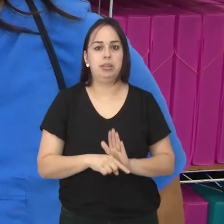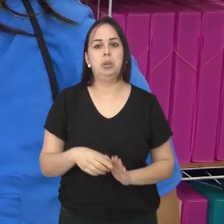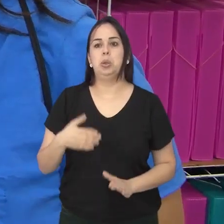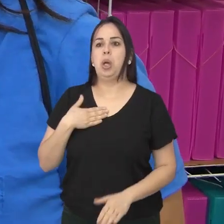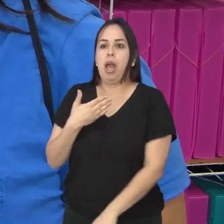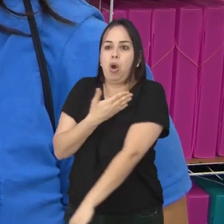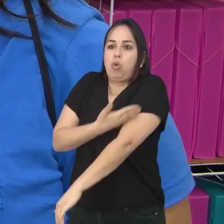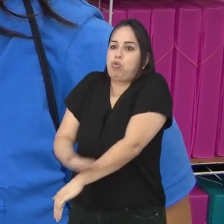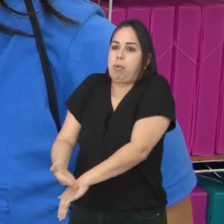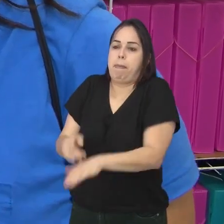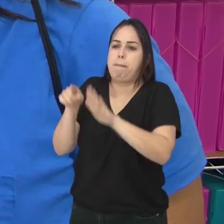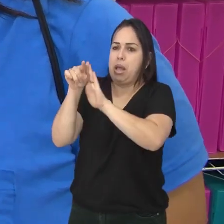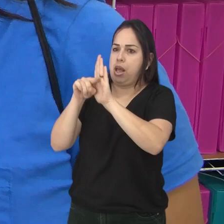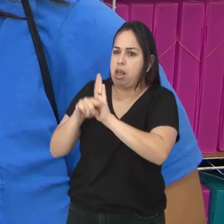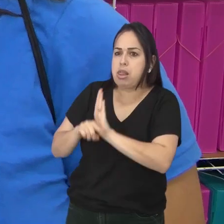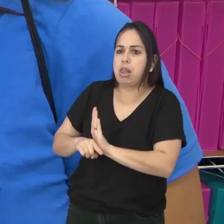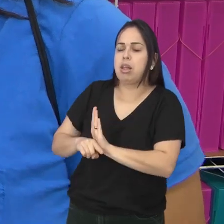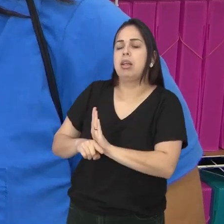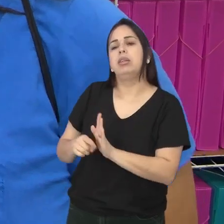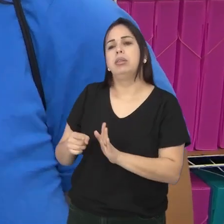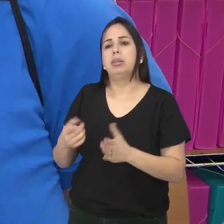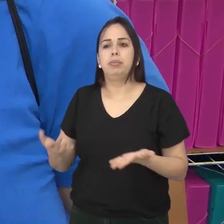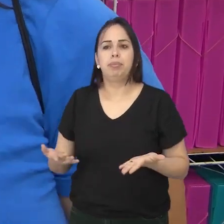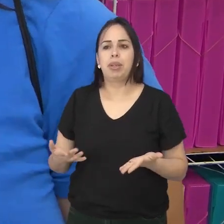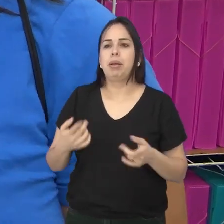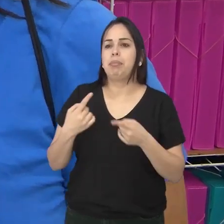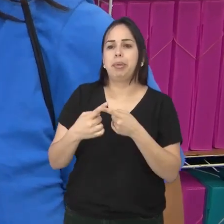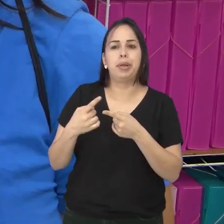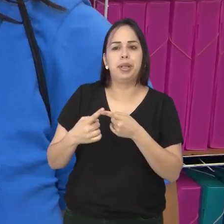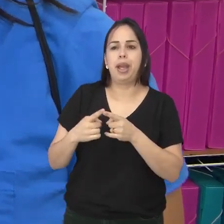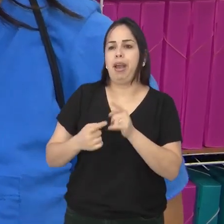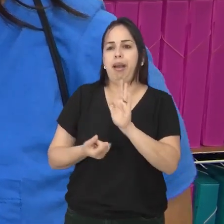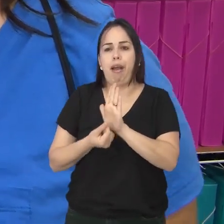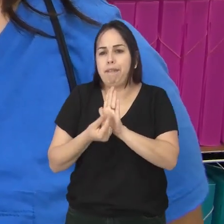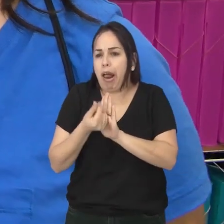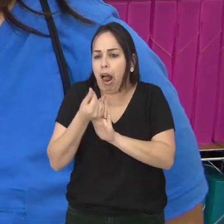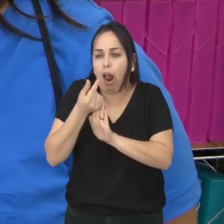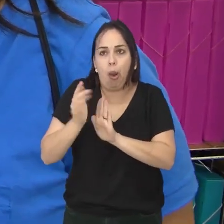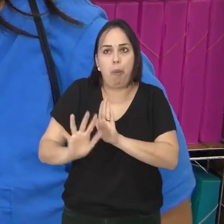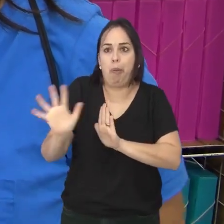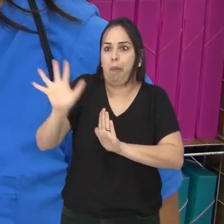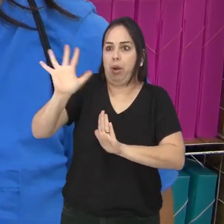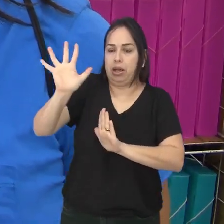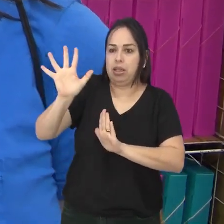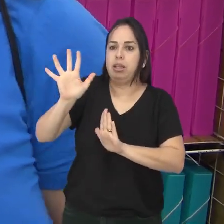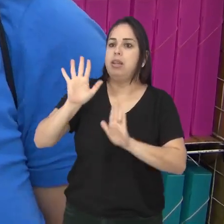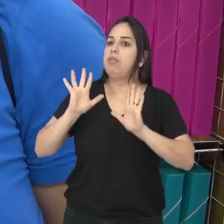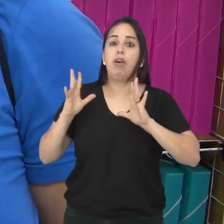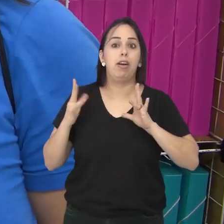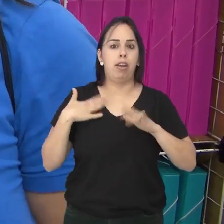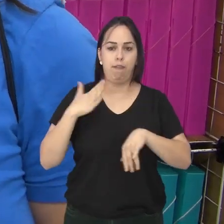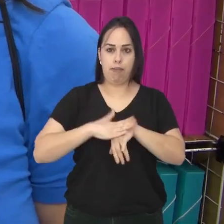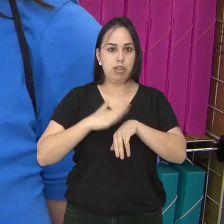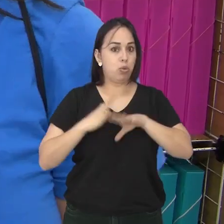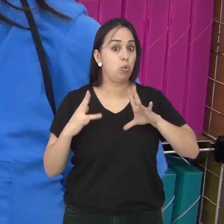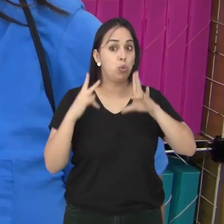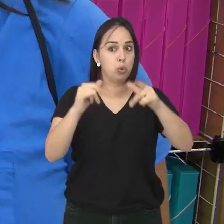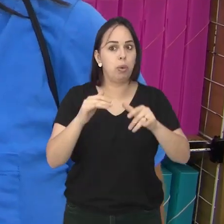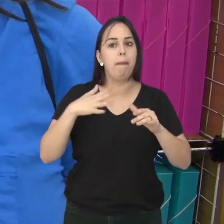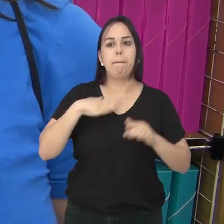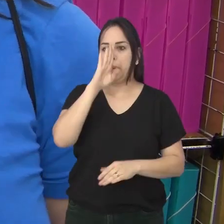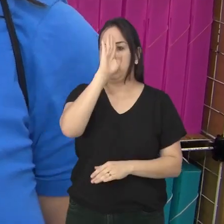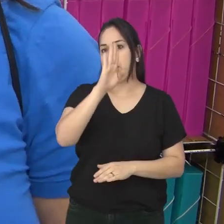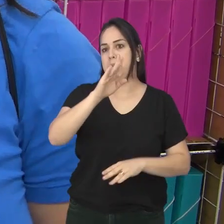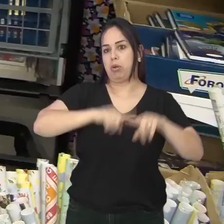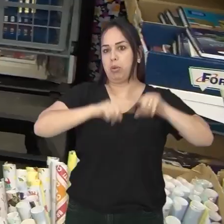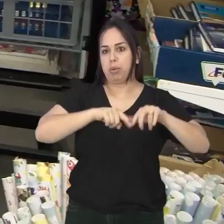Costumo pesquisar bastante por conta das demandas, especulações, inflações, enfim, eu acho interessante. Faço isso com tudo, principalmente